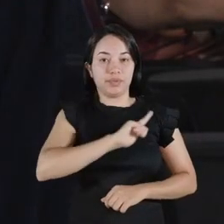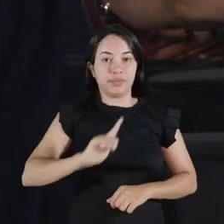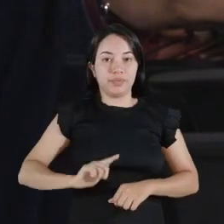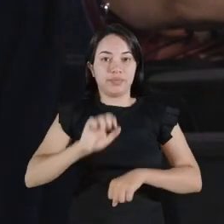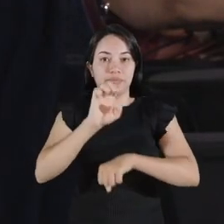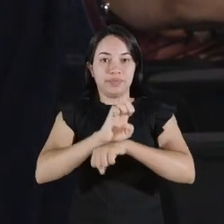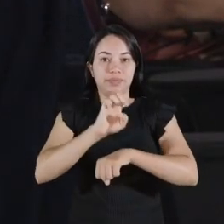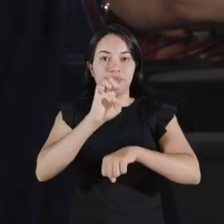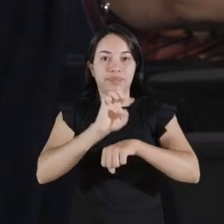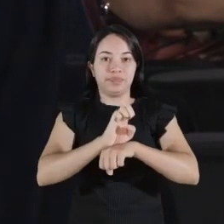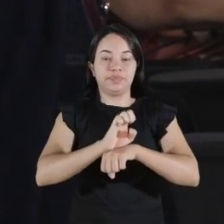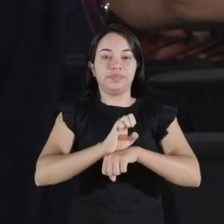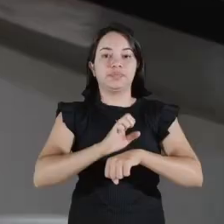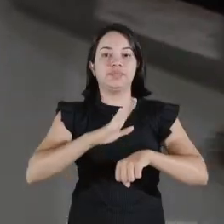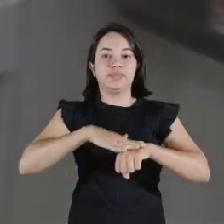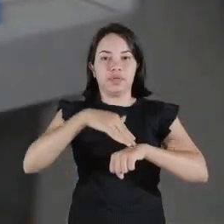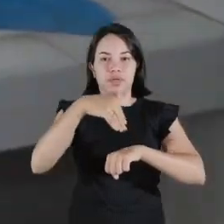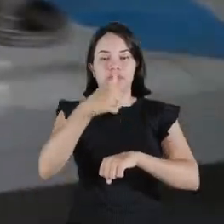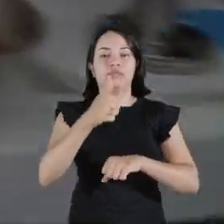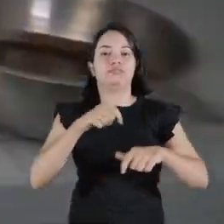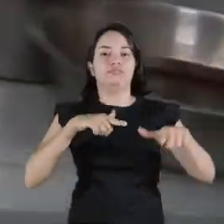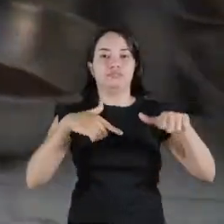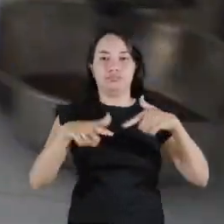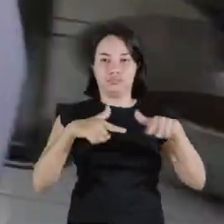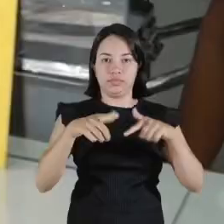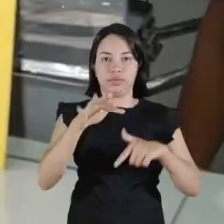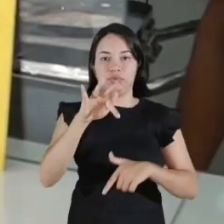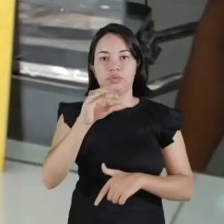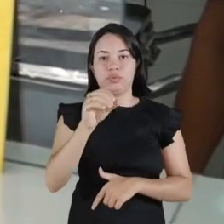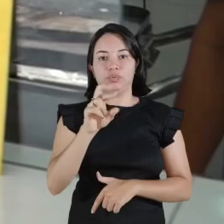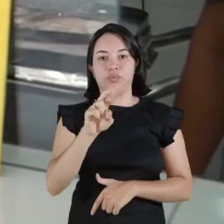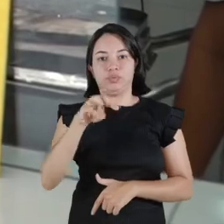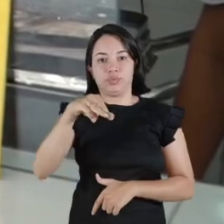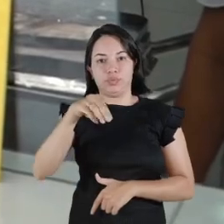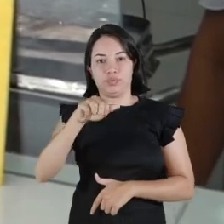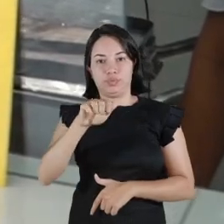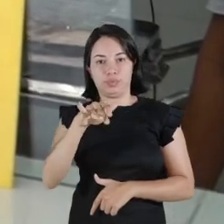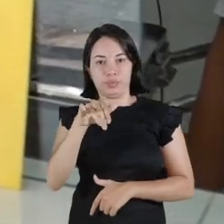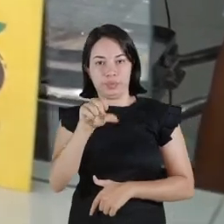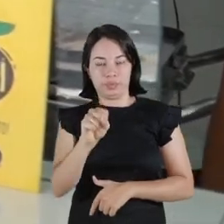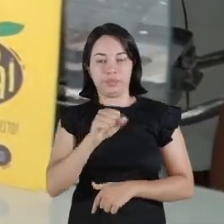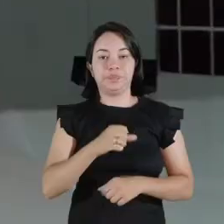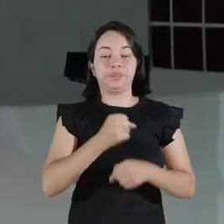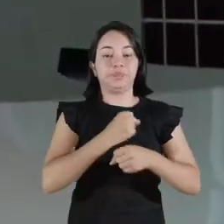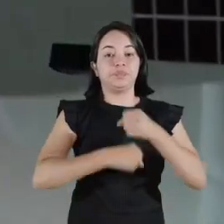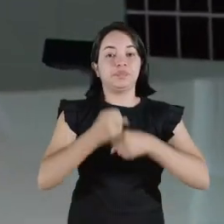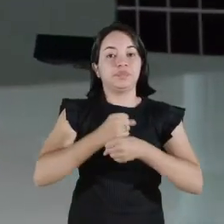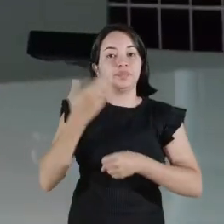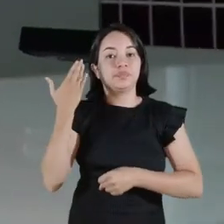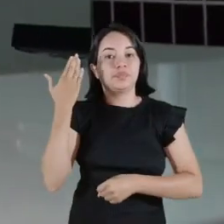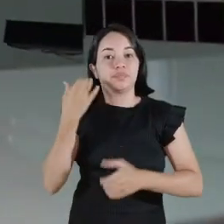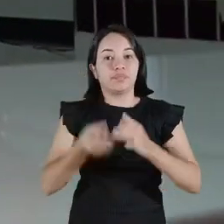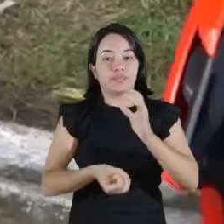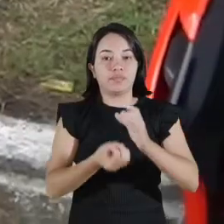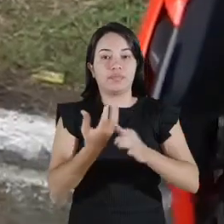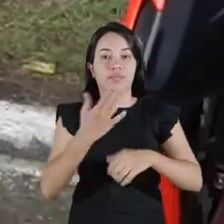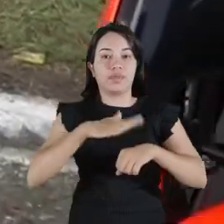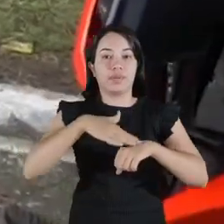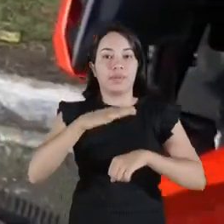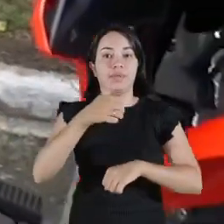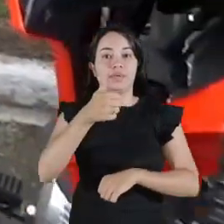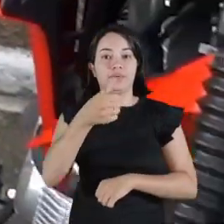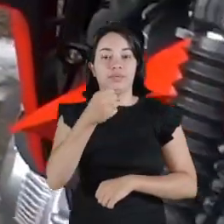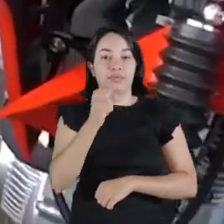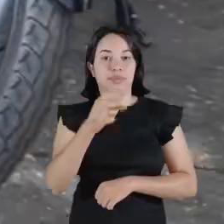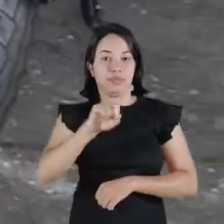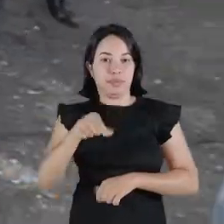Iniciativas do governo do estado impulsionam a geração de empregos formais, principalmente no setor de serviços. No ano passado, foram criados mais